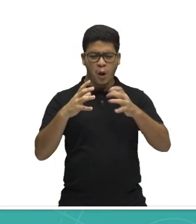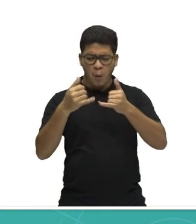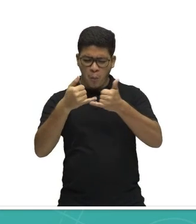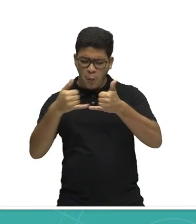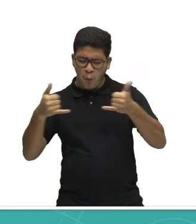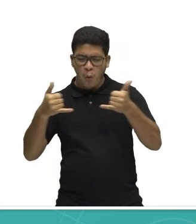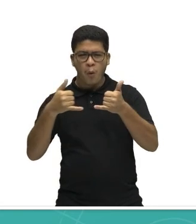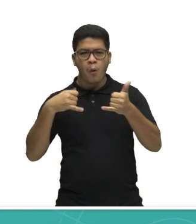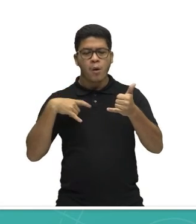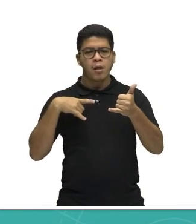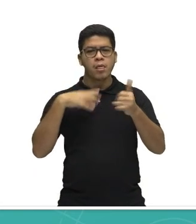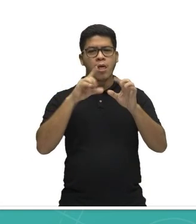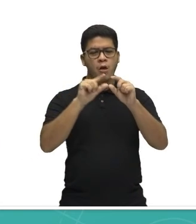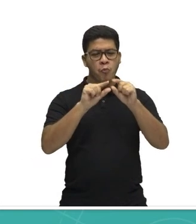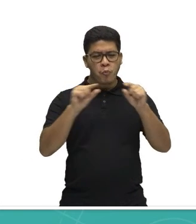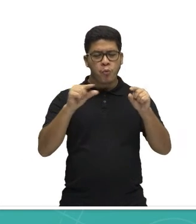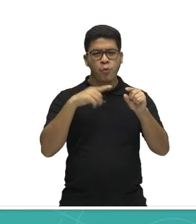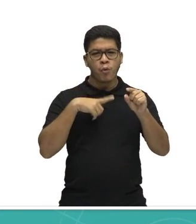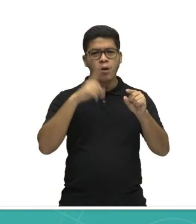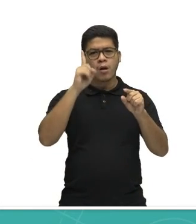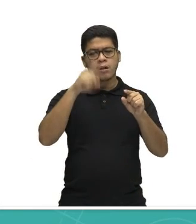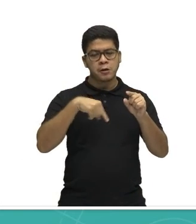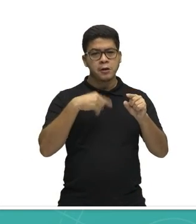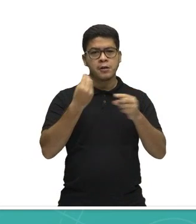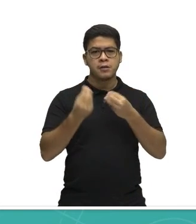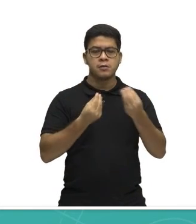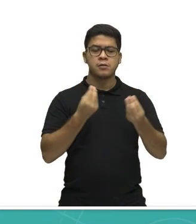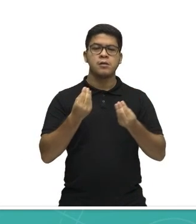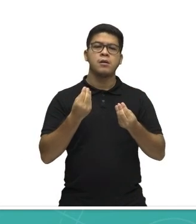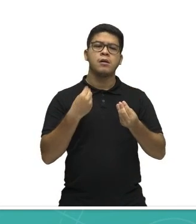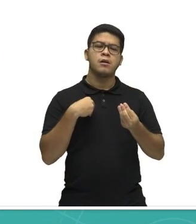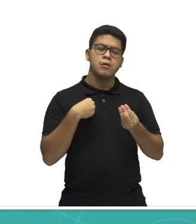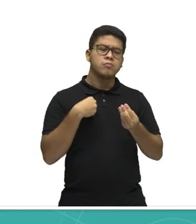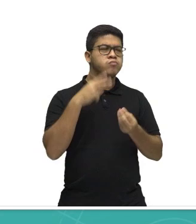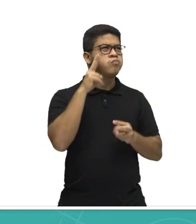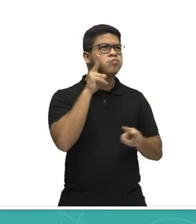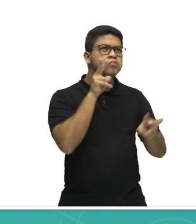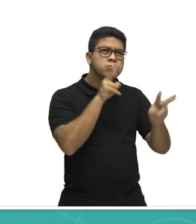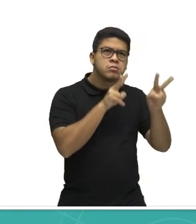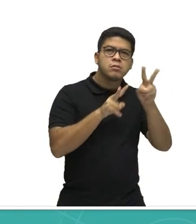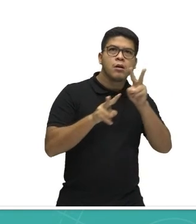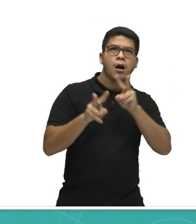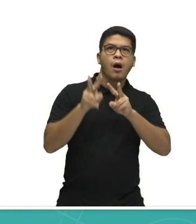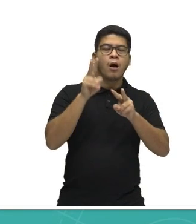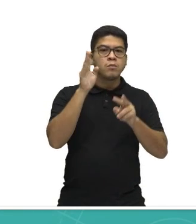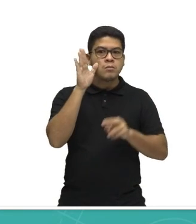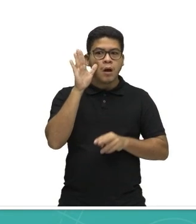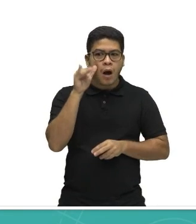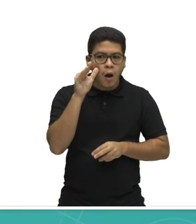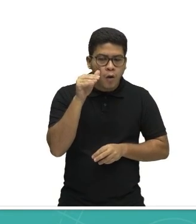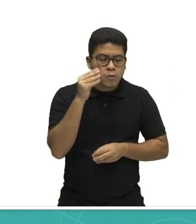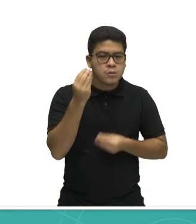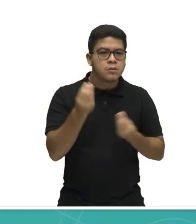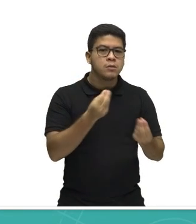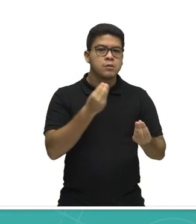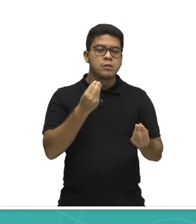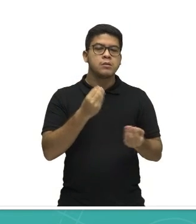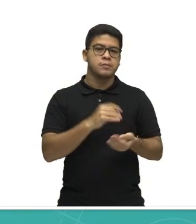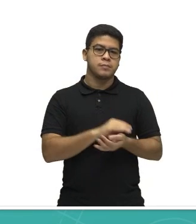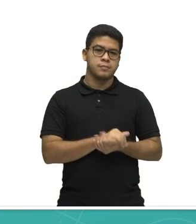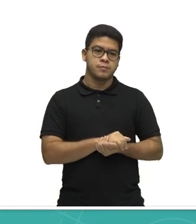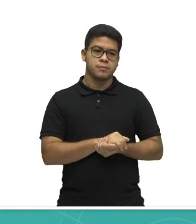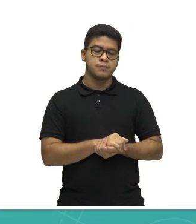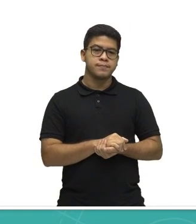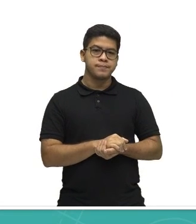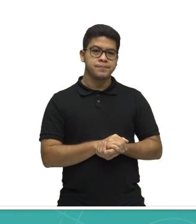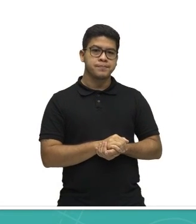fiozinhos de lã, aquela bola de lã. Então, ele fica horas e horas ali, devido a ele ser muito curioso. Então, muitos caçadores enganam o